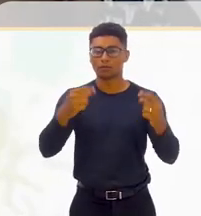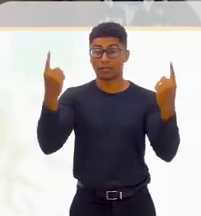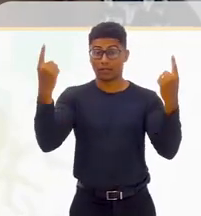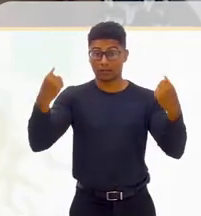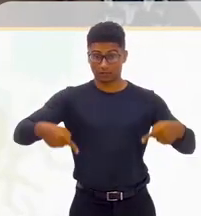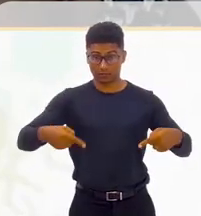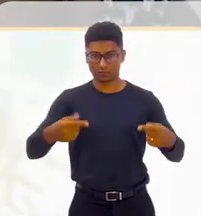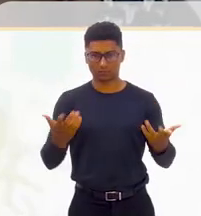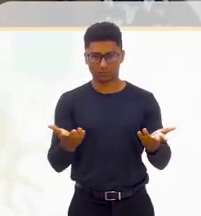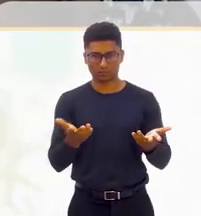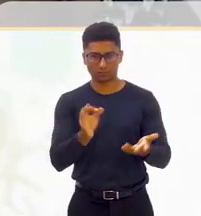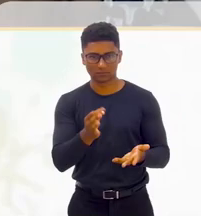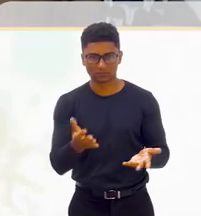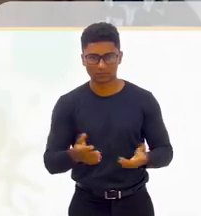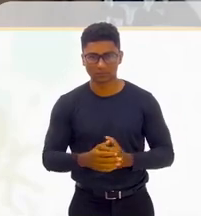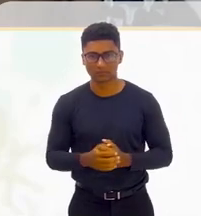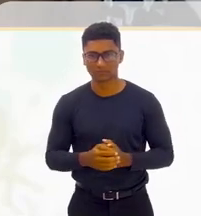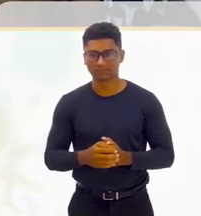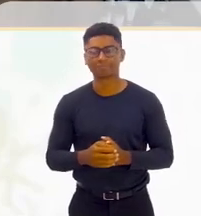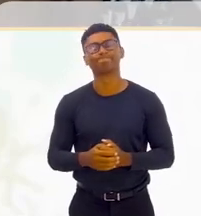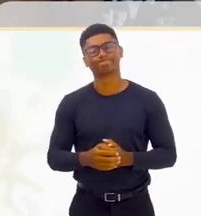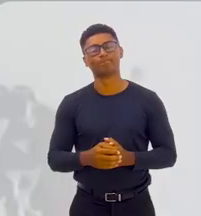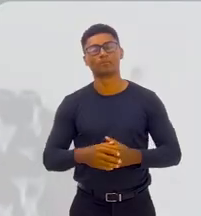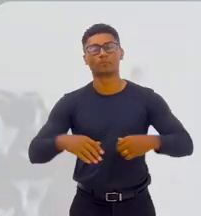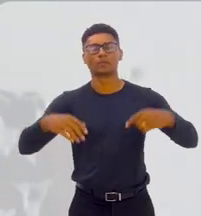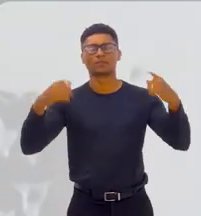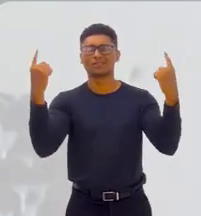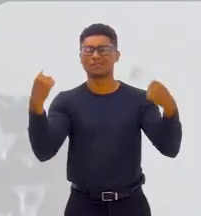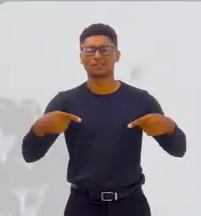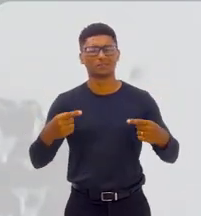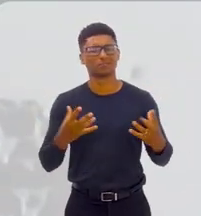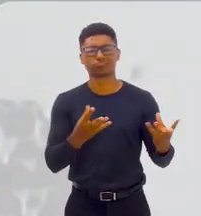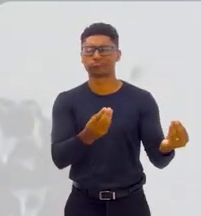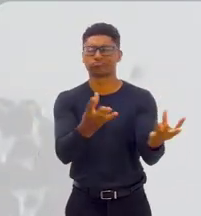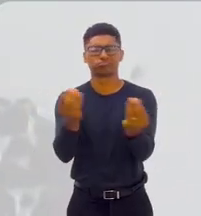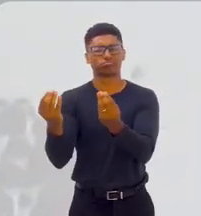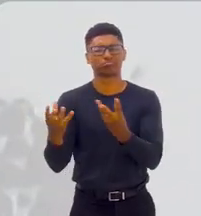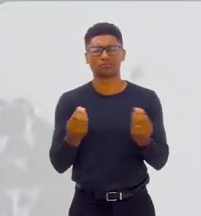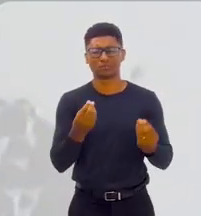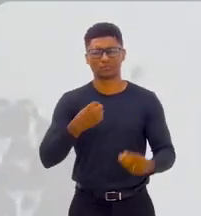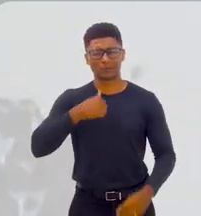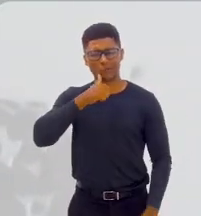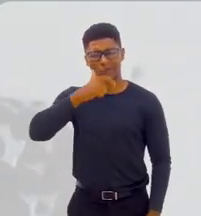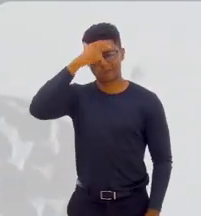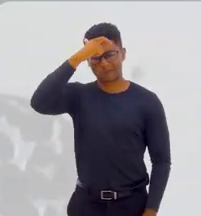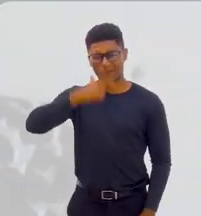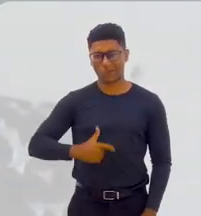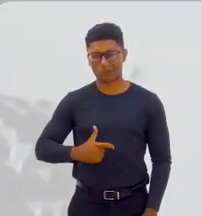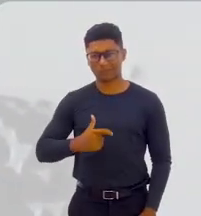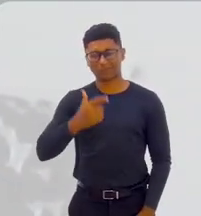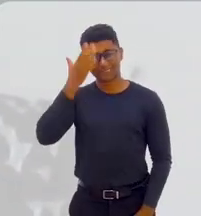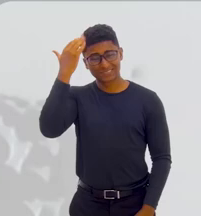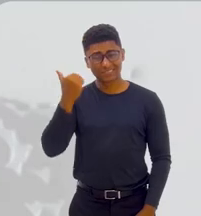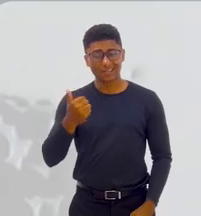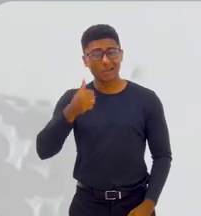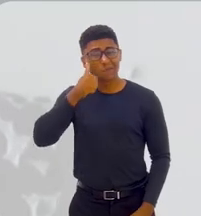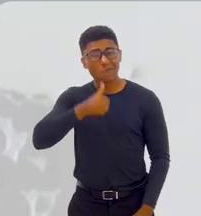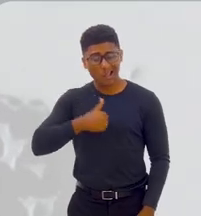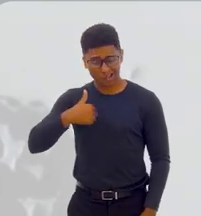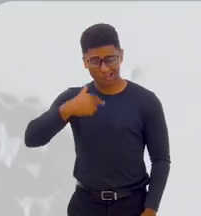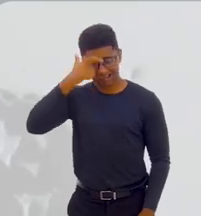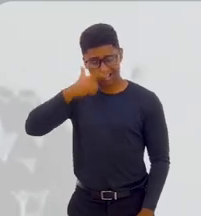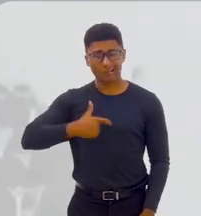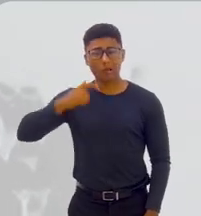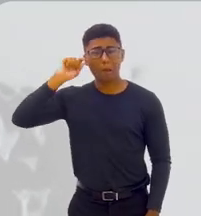dos desafios. Os desafios são muitos, né? Para uma mulher, a gente fala que de recorte de raça e gênero, uma